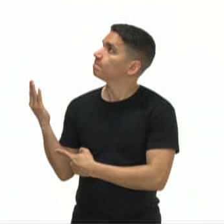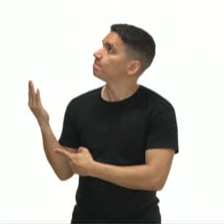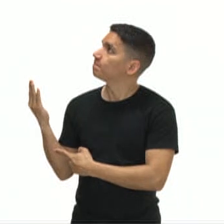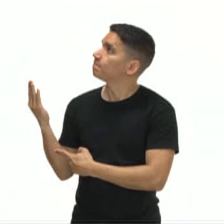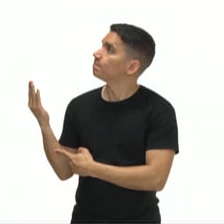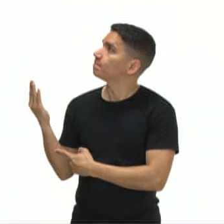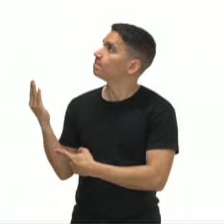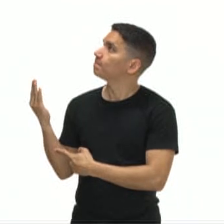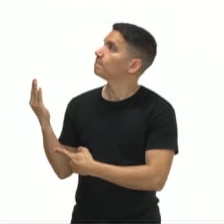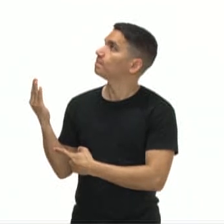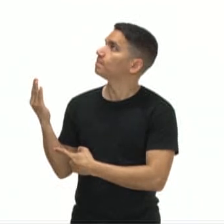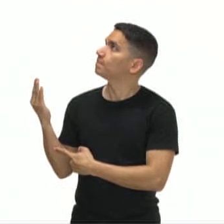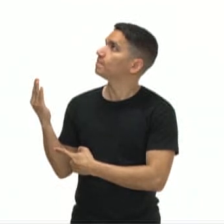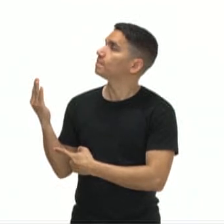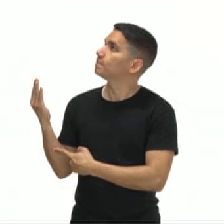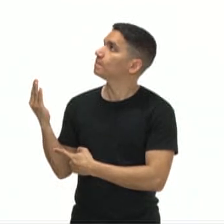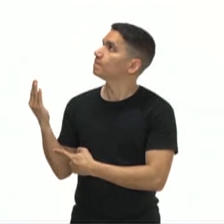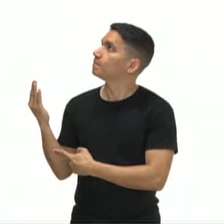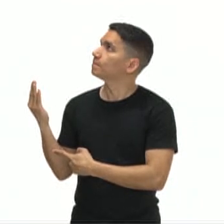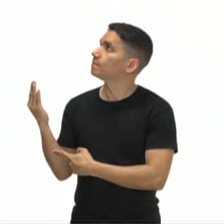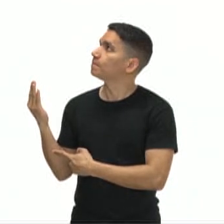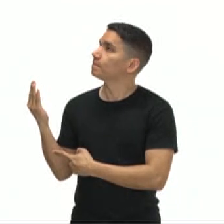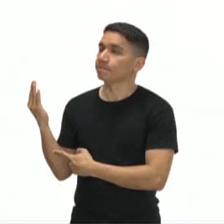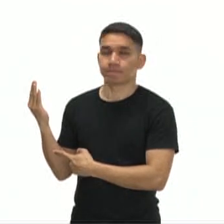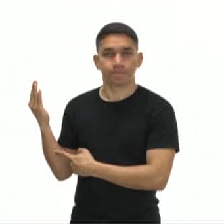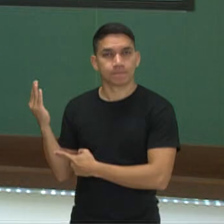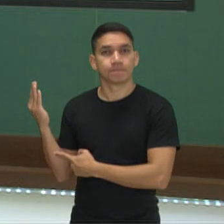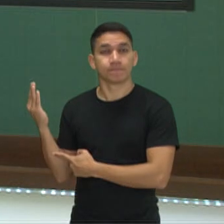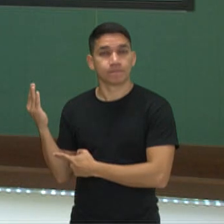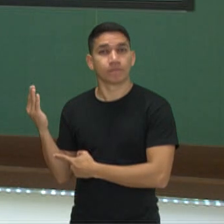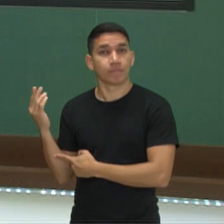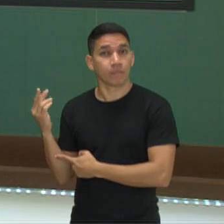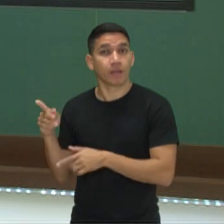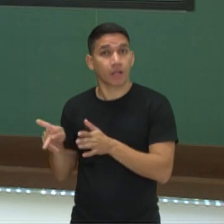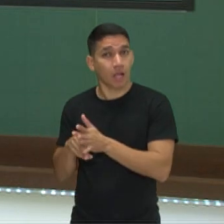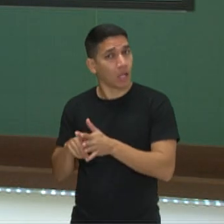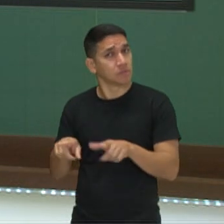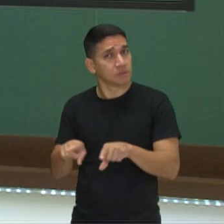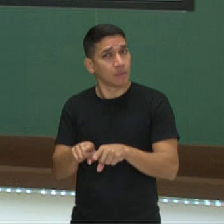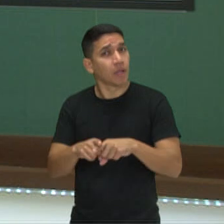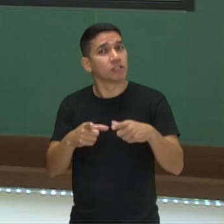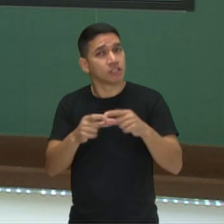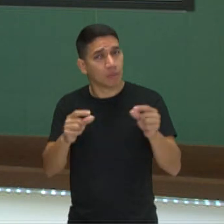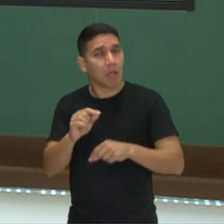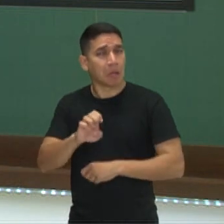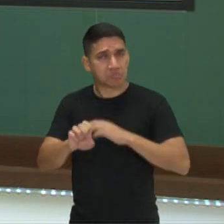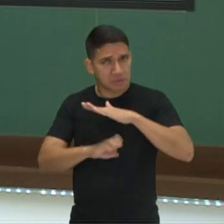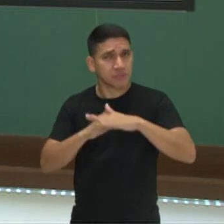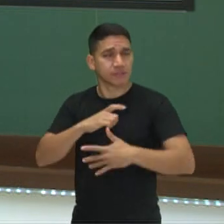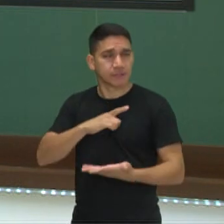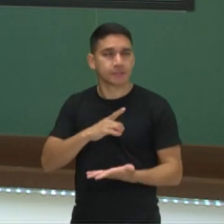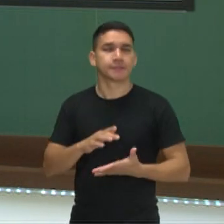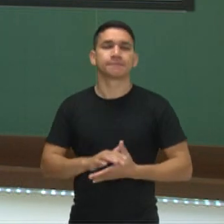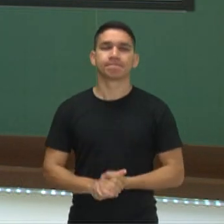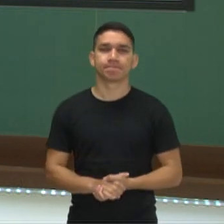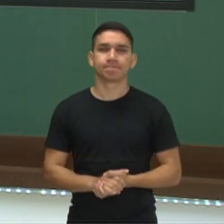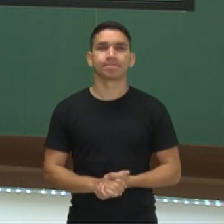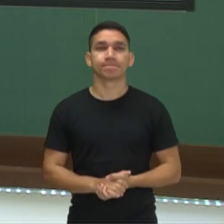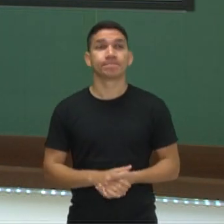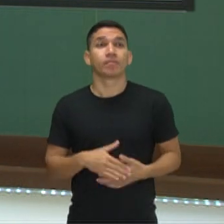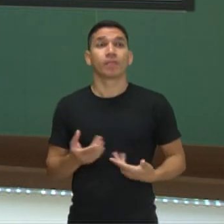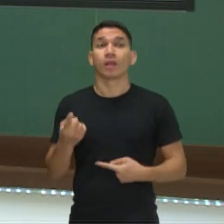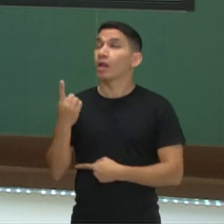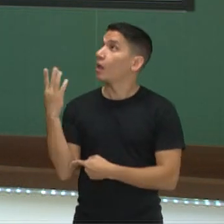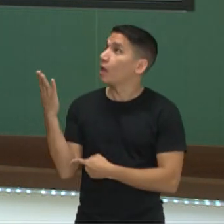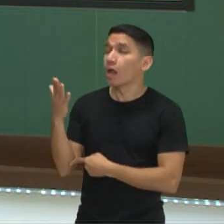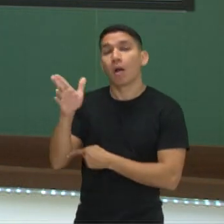Ford, General Motors e, por exemplo, a Honda japonesa, ok? Vamos lá. Aqui então está